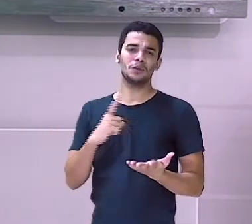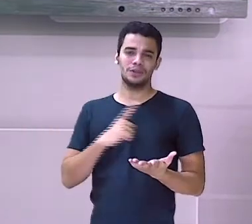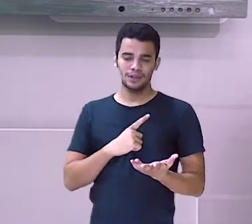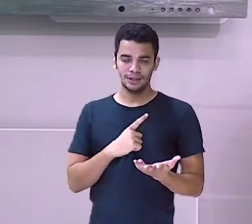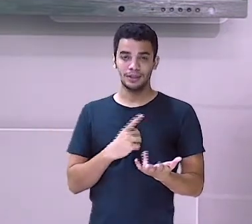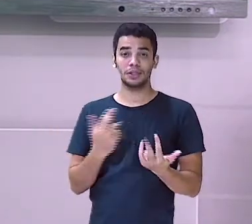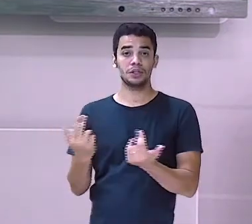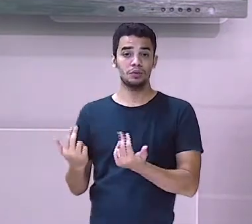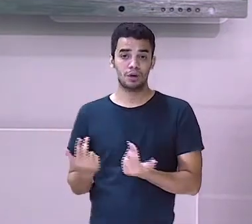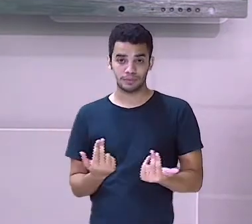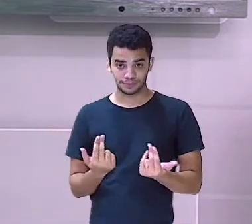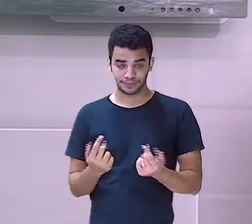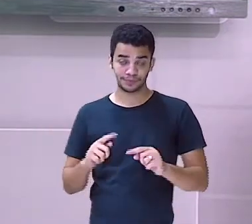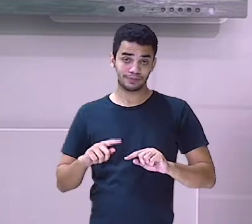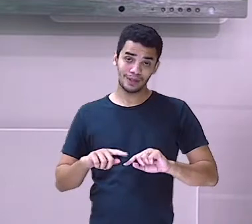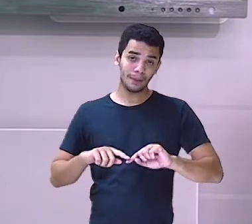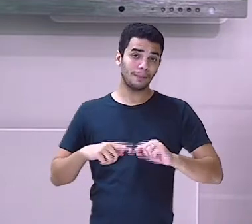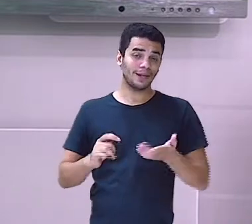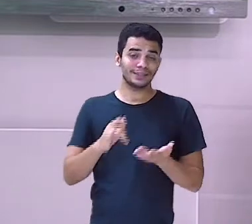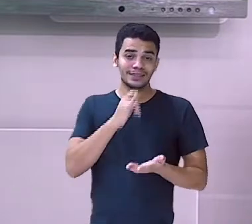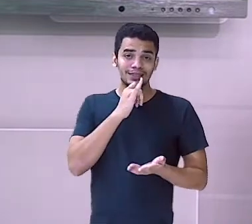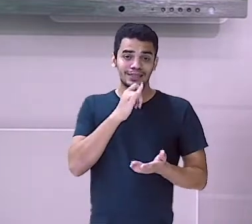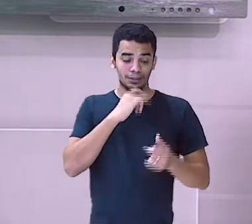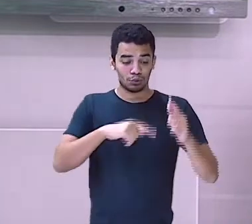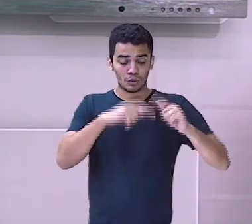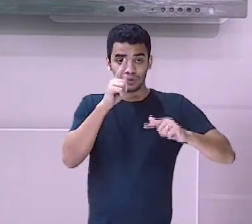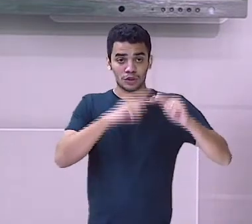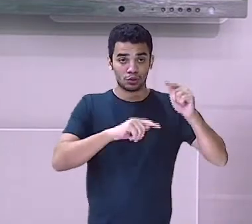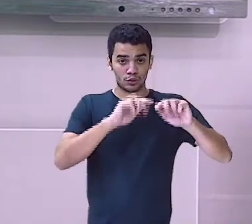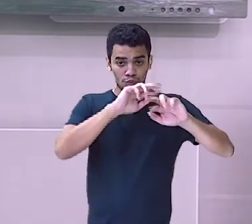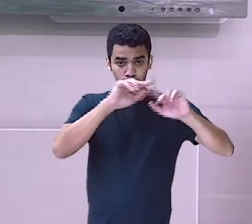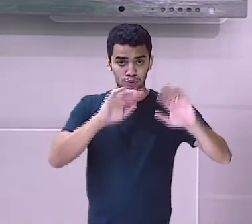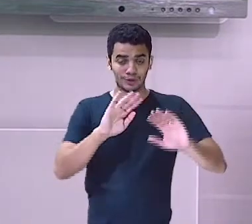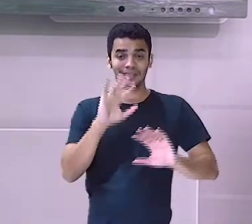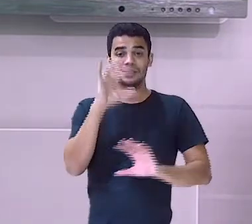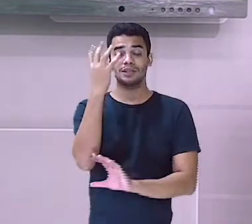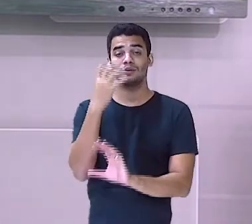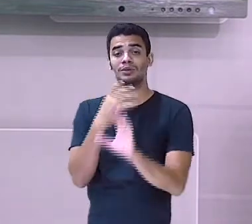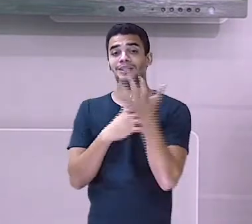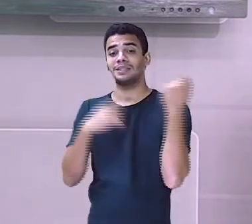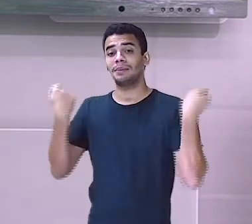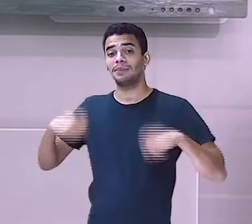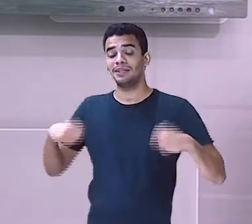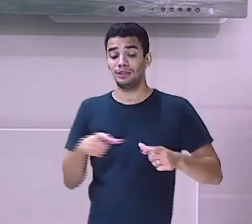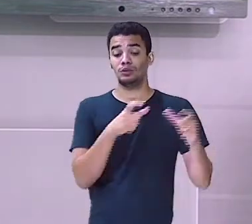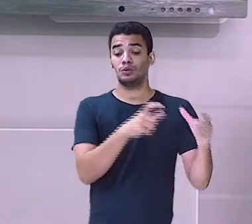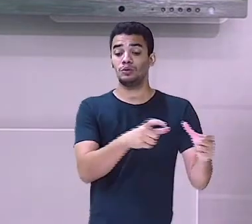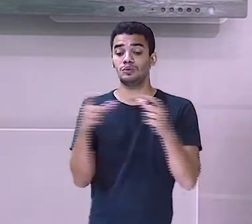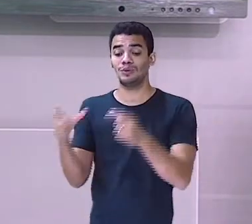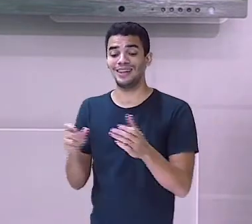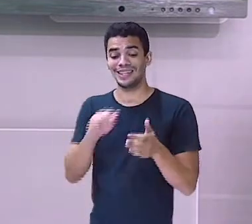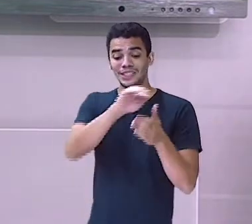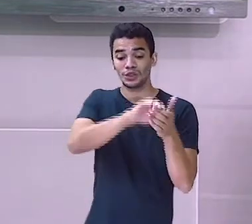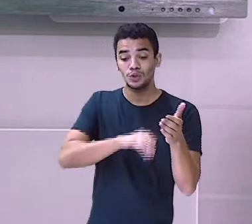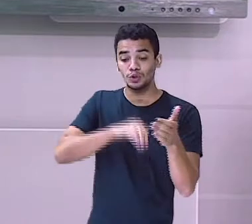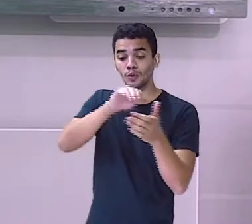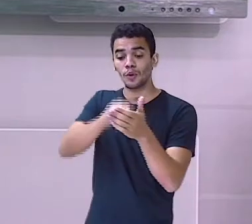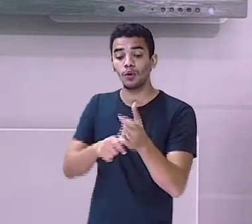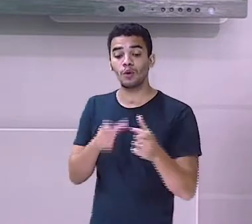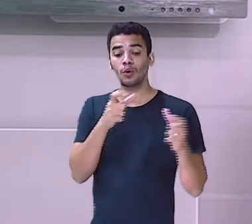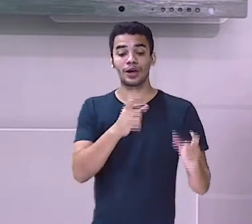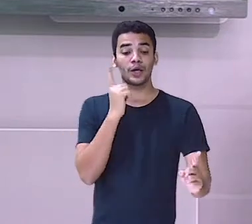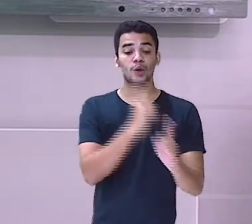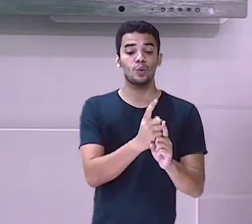dependem das regiões de onde eles são retirados. Então, vamos falar um pouquinho aqui. Eles também dependem muito